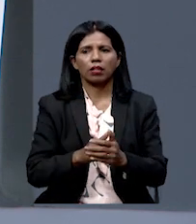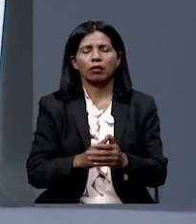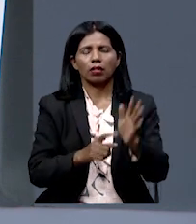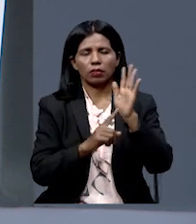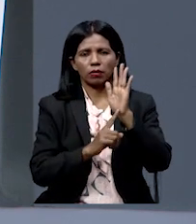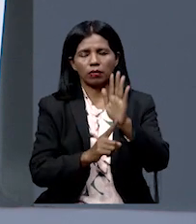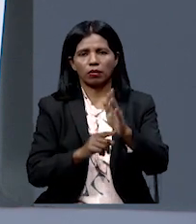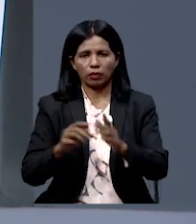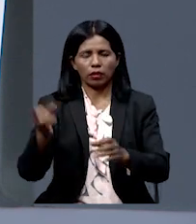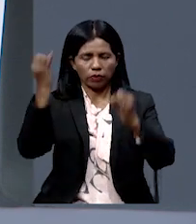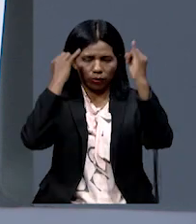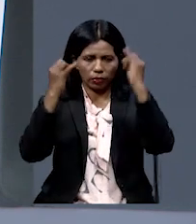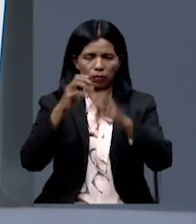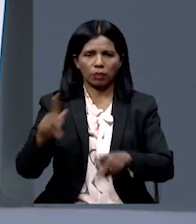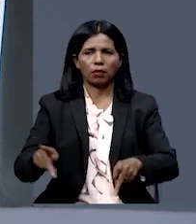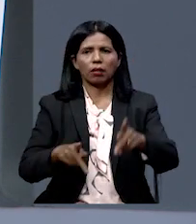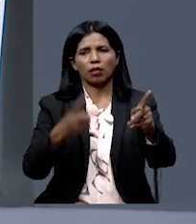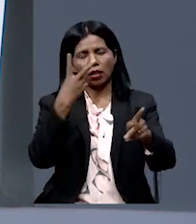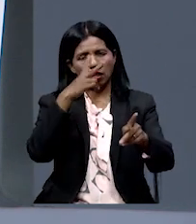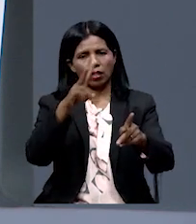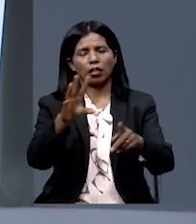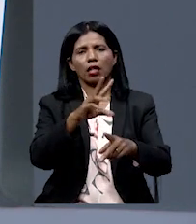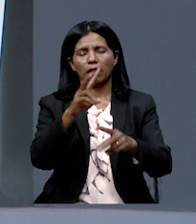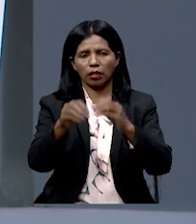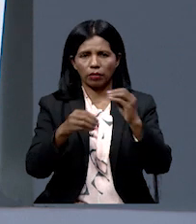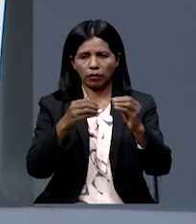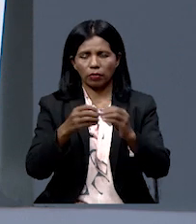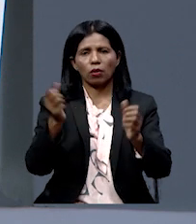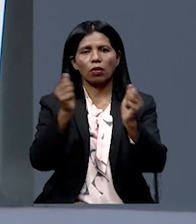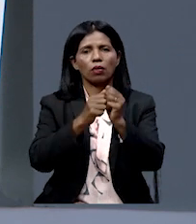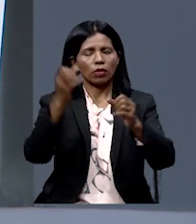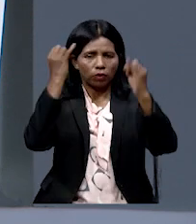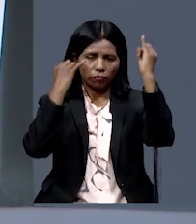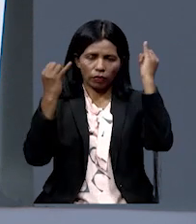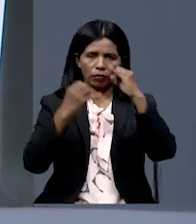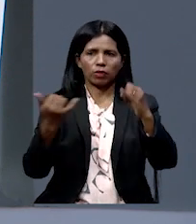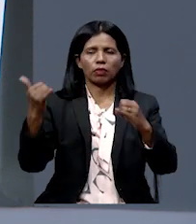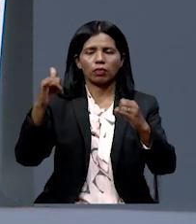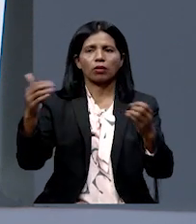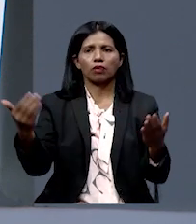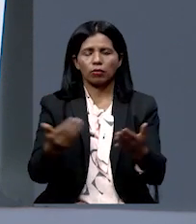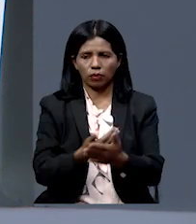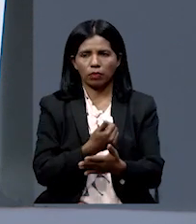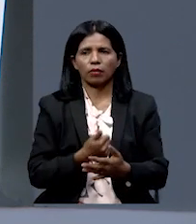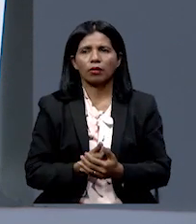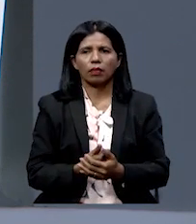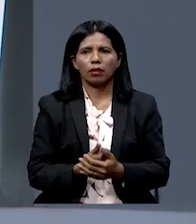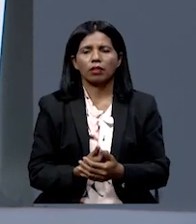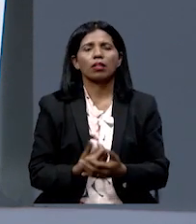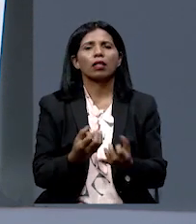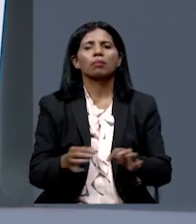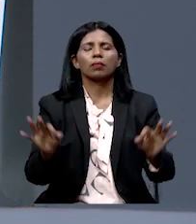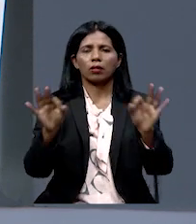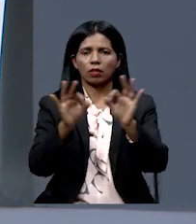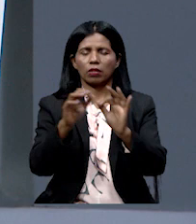informação ba público, acompanha na fating audiência ho informação sira nebe fon liu, importante